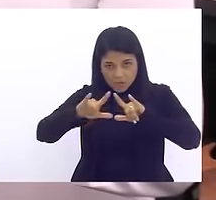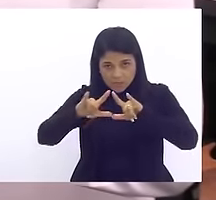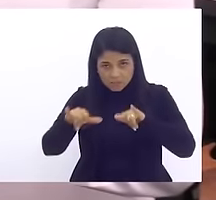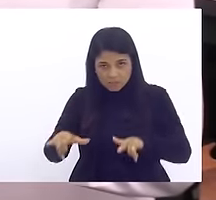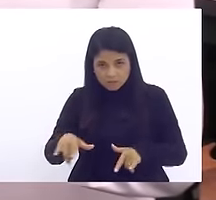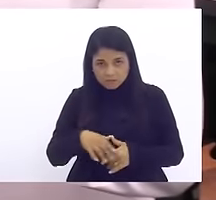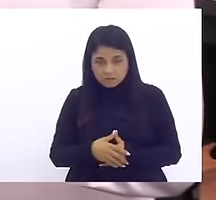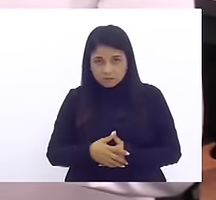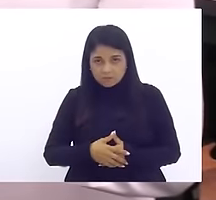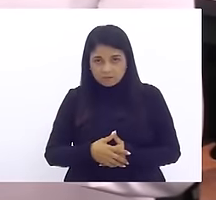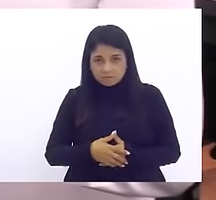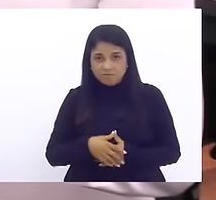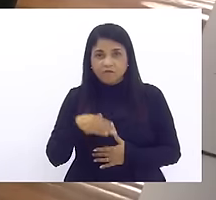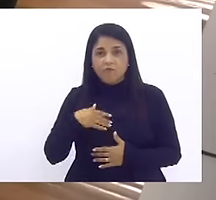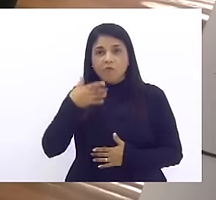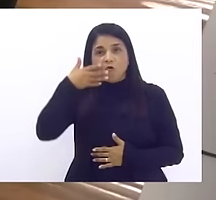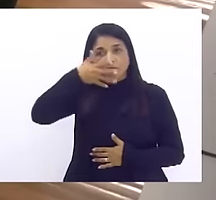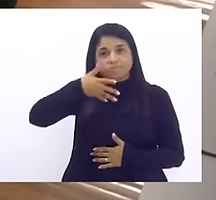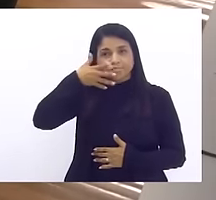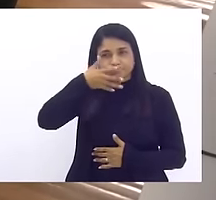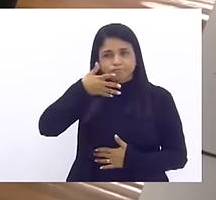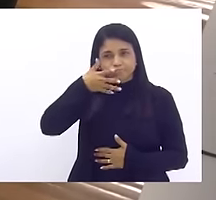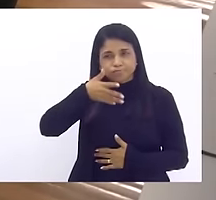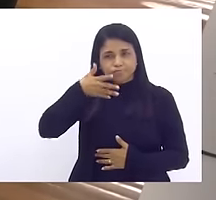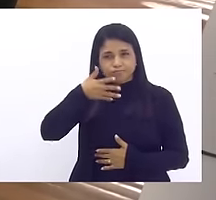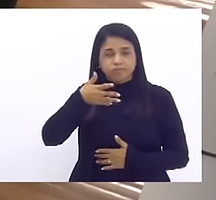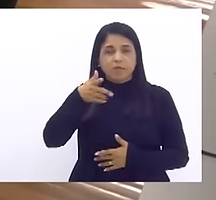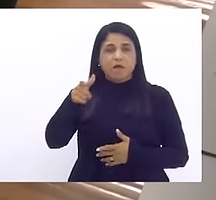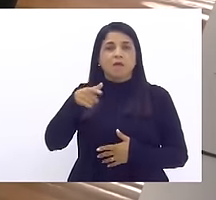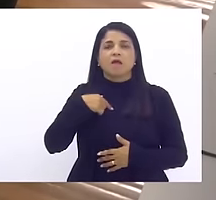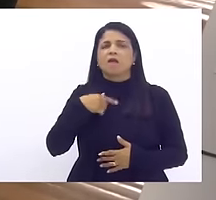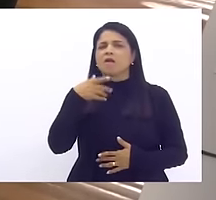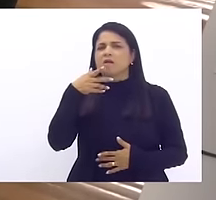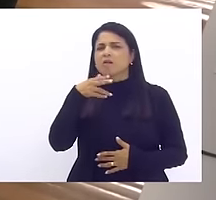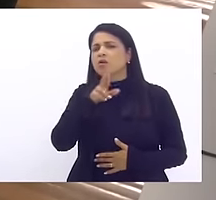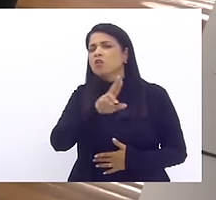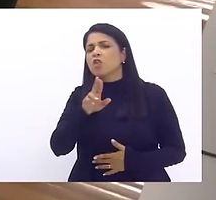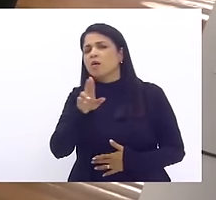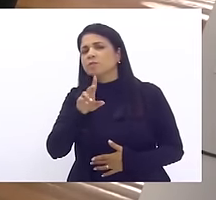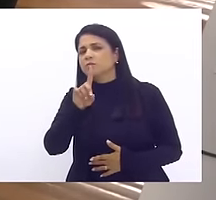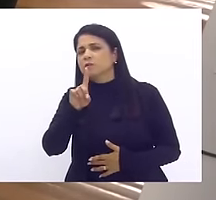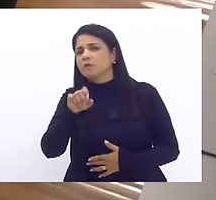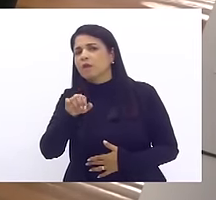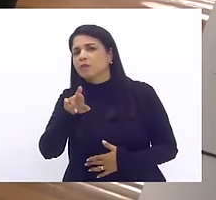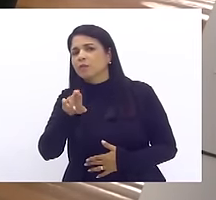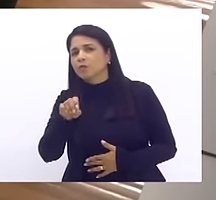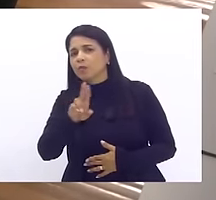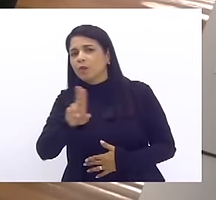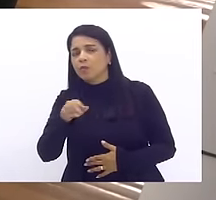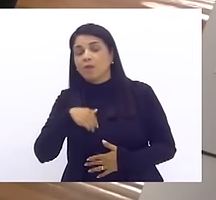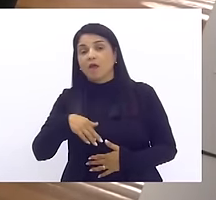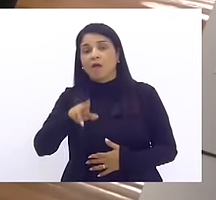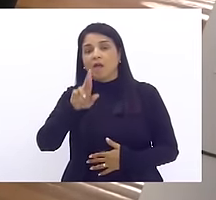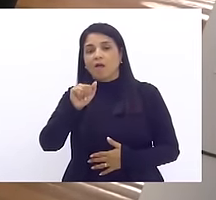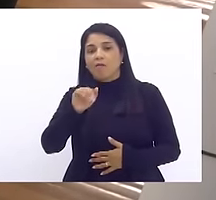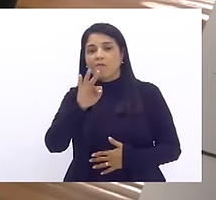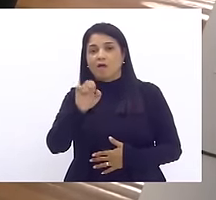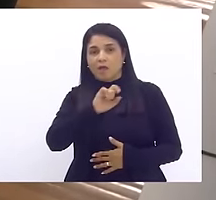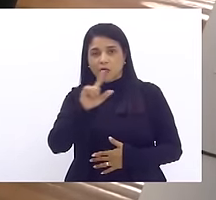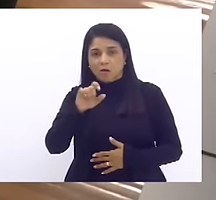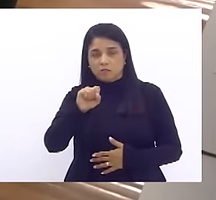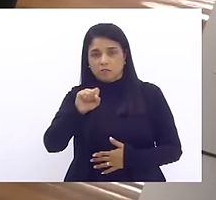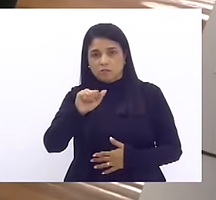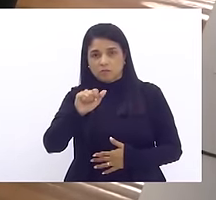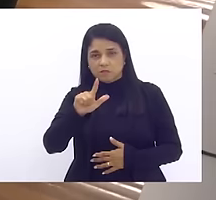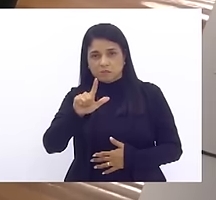eu vou usar a fala indignada do Senhor dentro o Rafael salgado que se